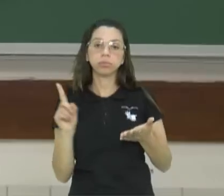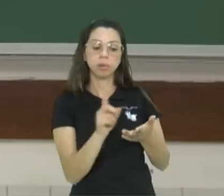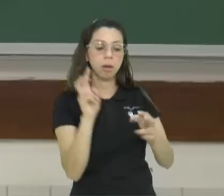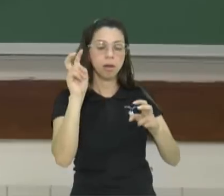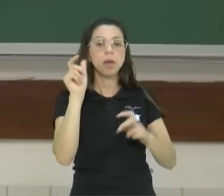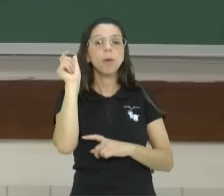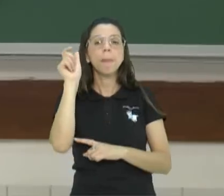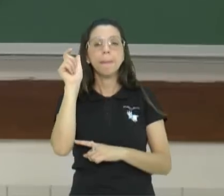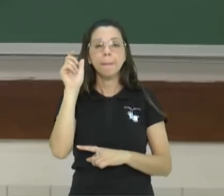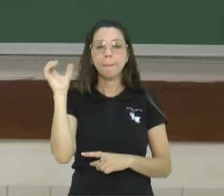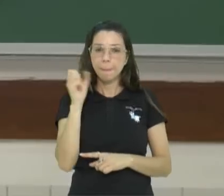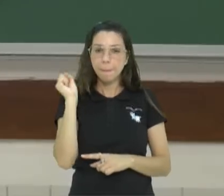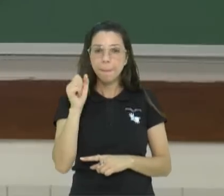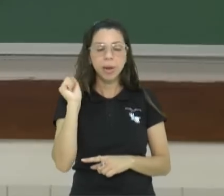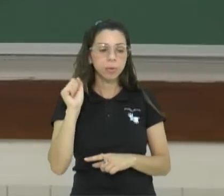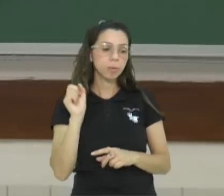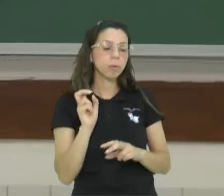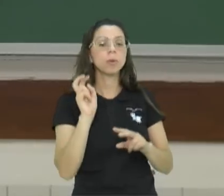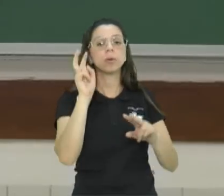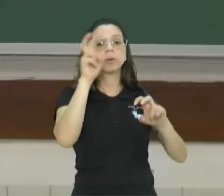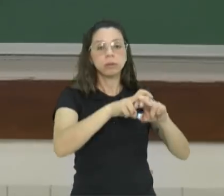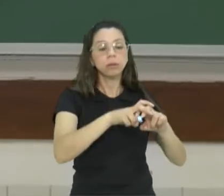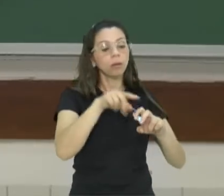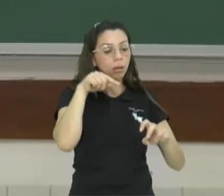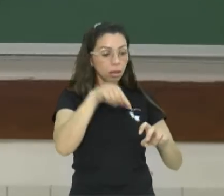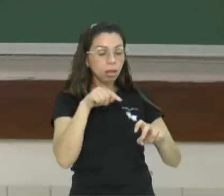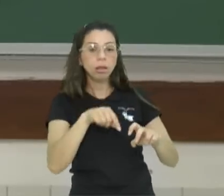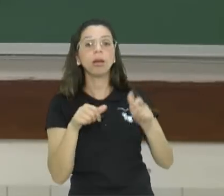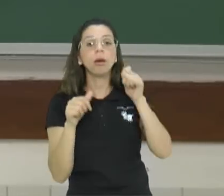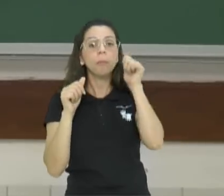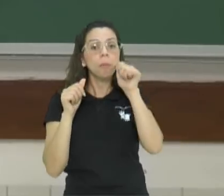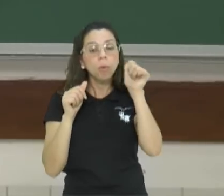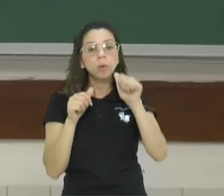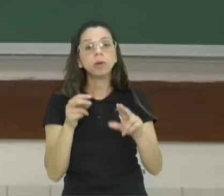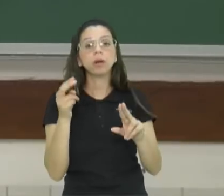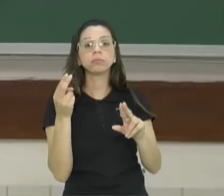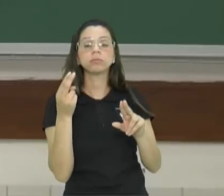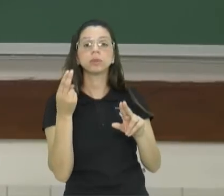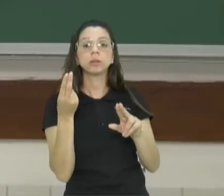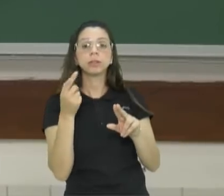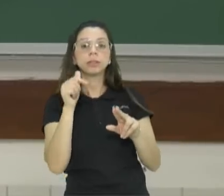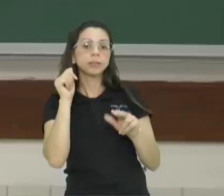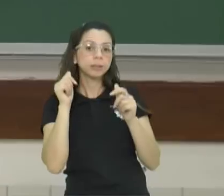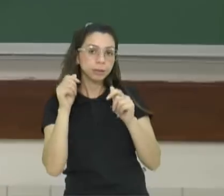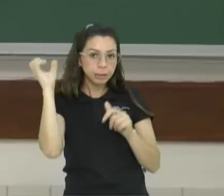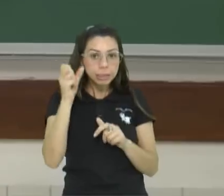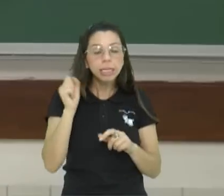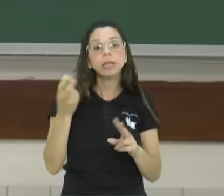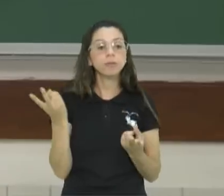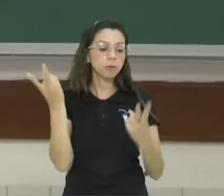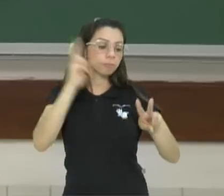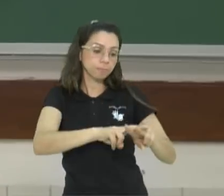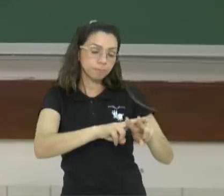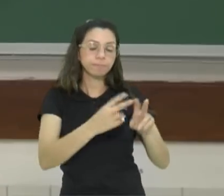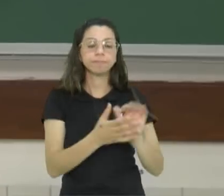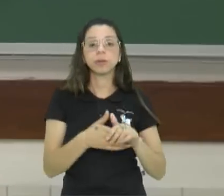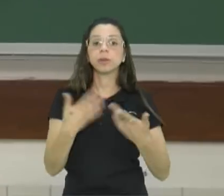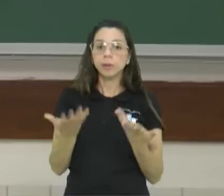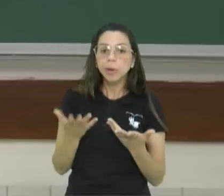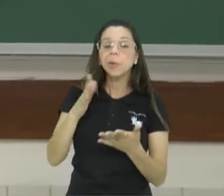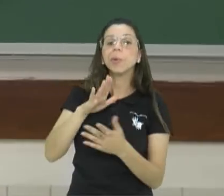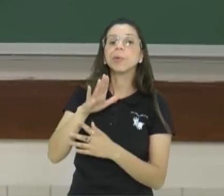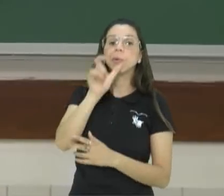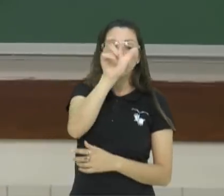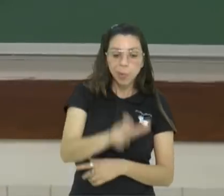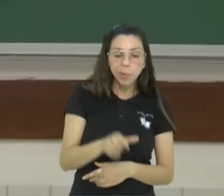branco sentar e ela foi presa. Então, a partir daí, o Martin Luther King começou a lutar contra essa segregação e